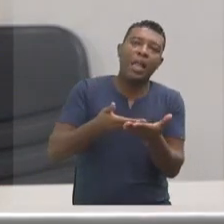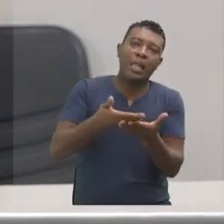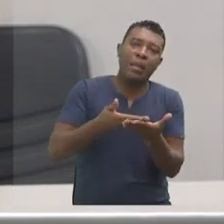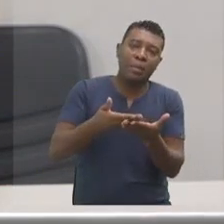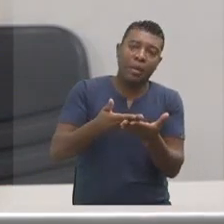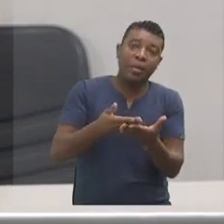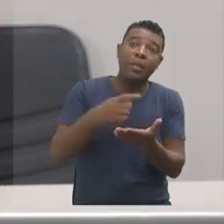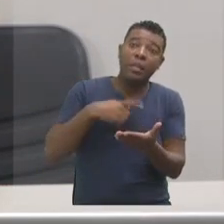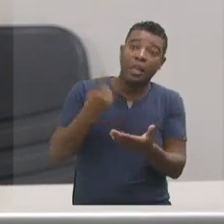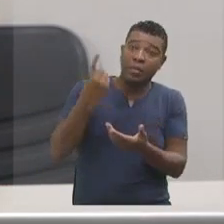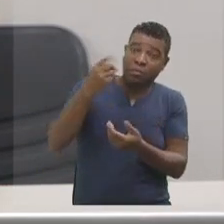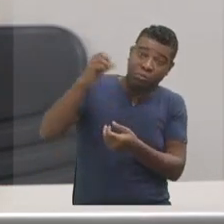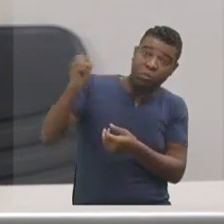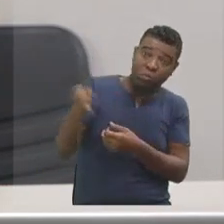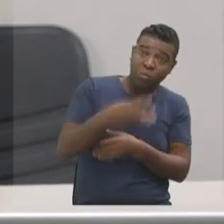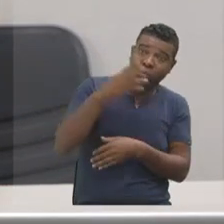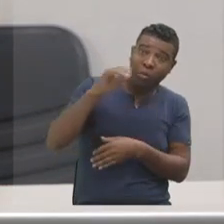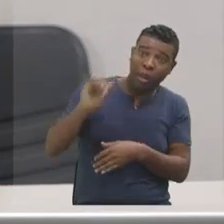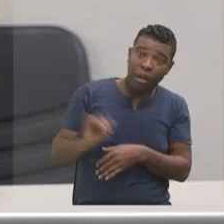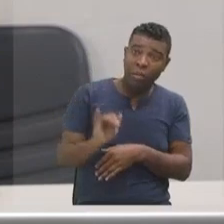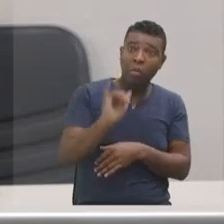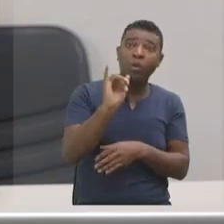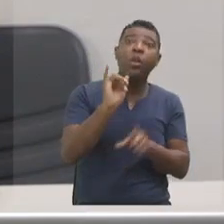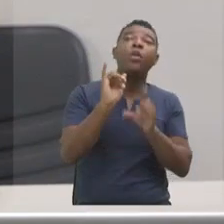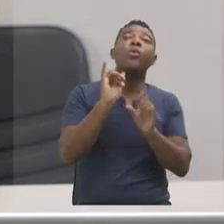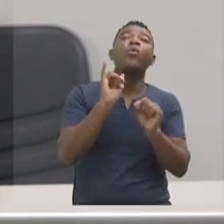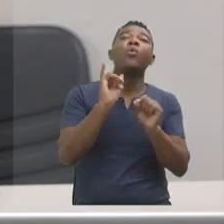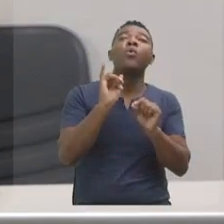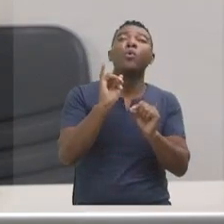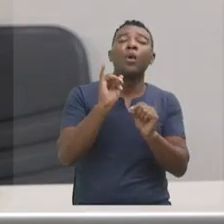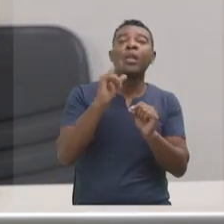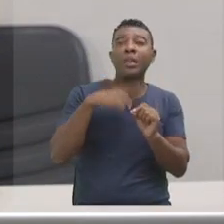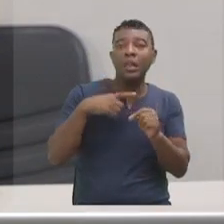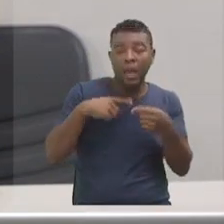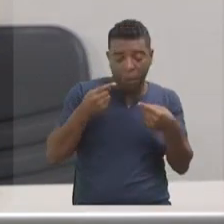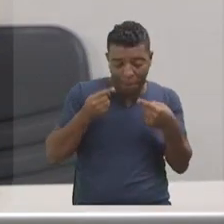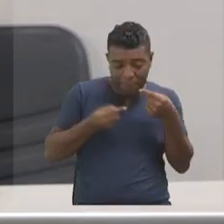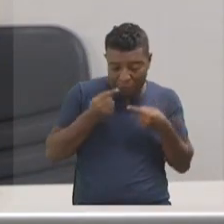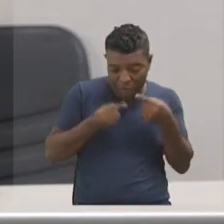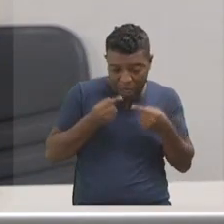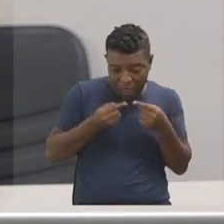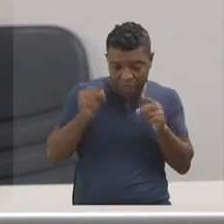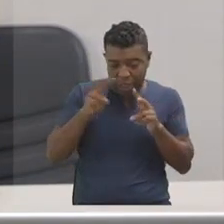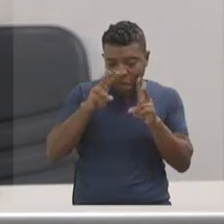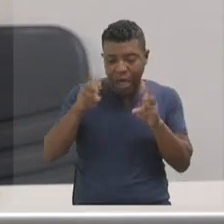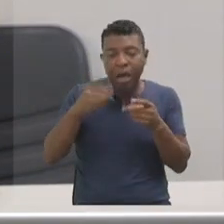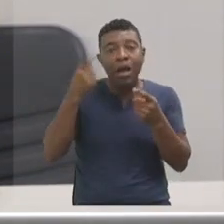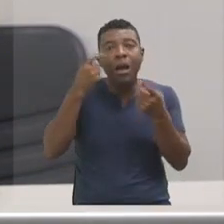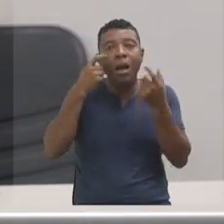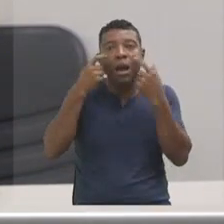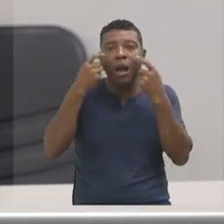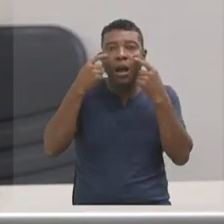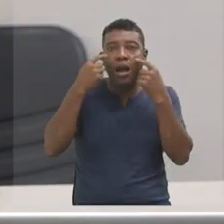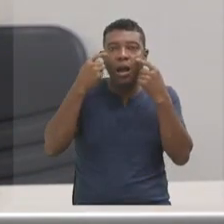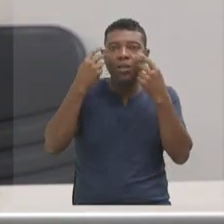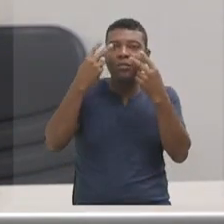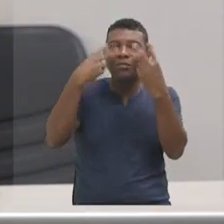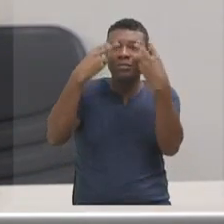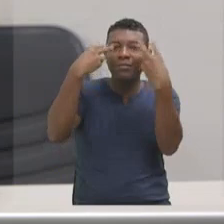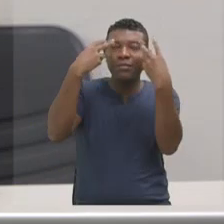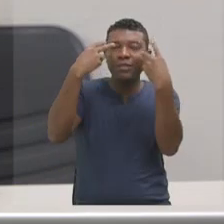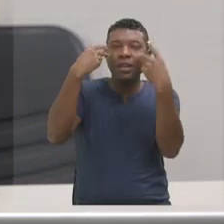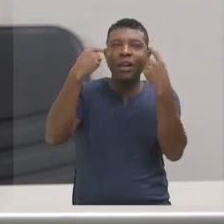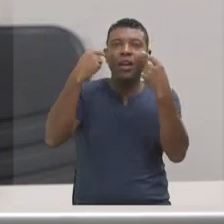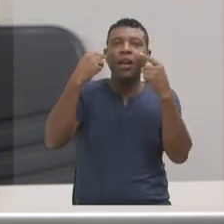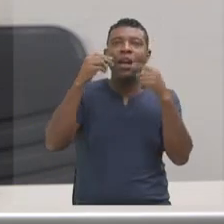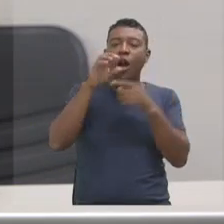importante que é pela primeira vez temos uma política de oftalmologia no estado foi pactuado e essa rede